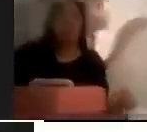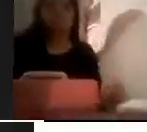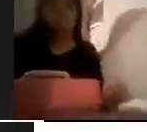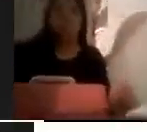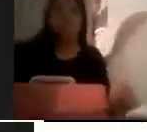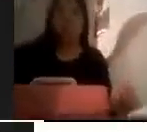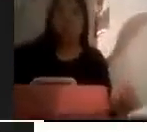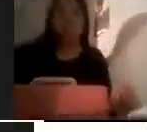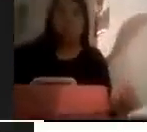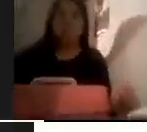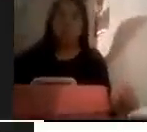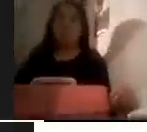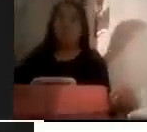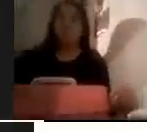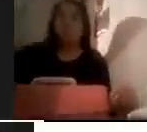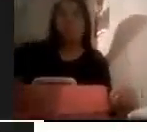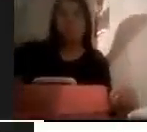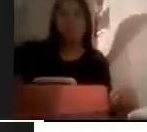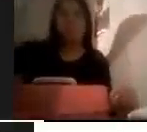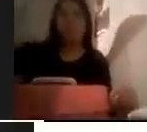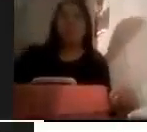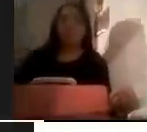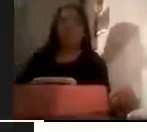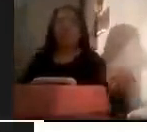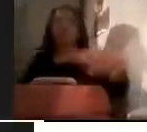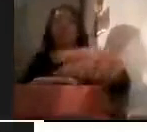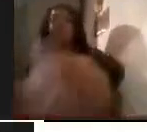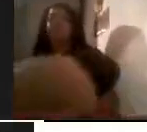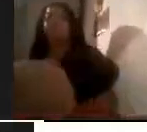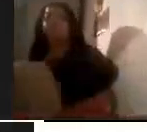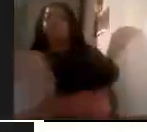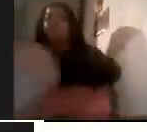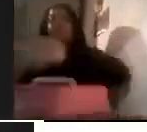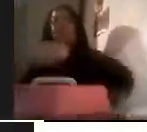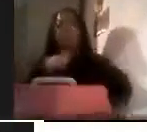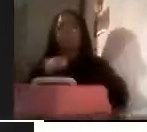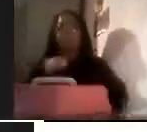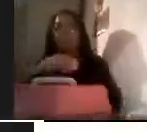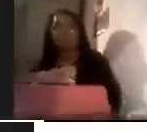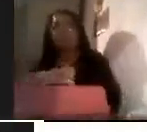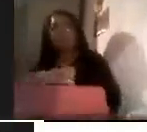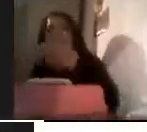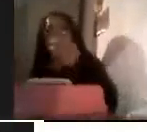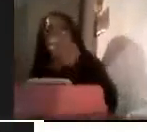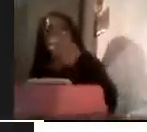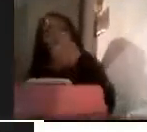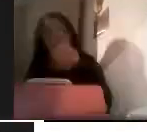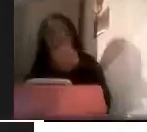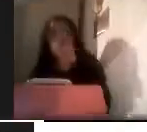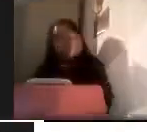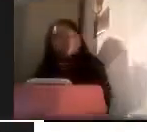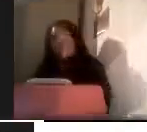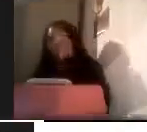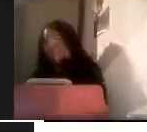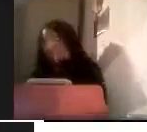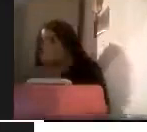a roupinha, enfim, tá? Então esse copinho, olha só, ele é sempre flexível e sem borda, que para não machucar